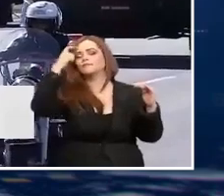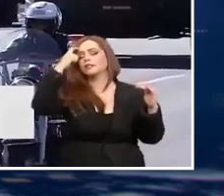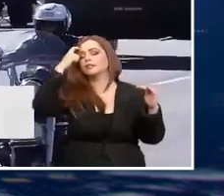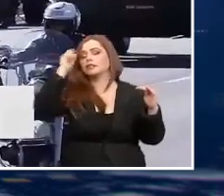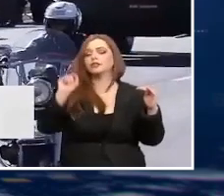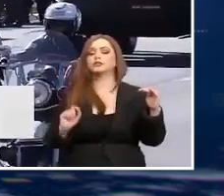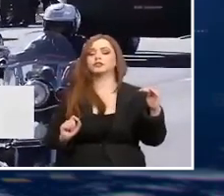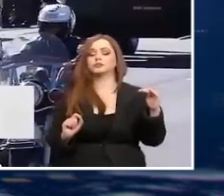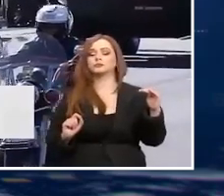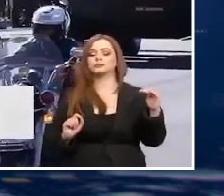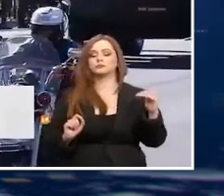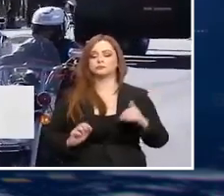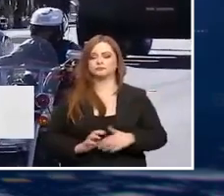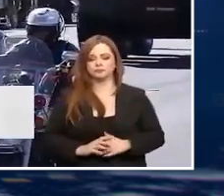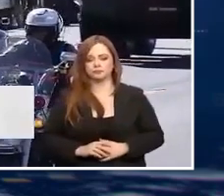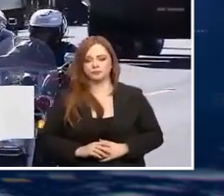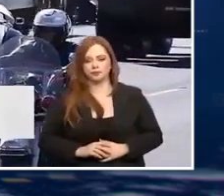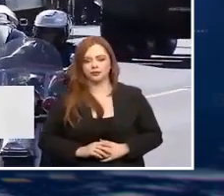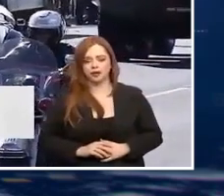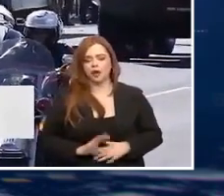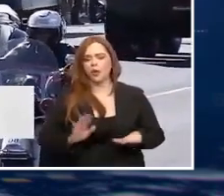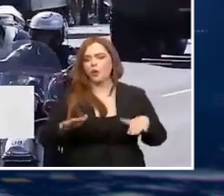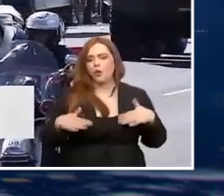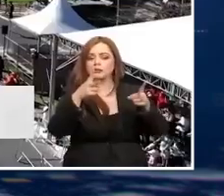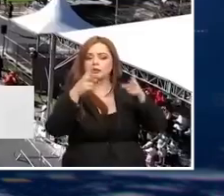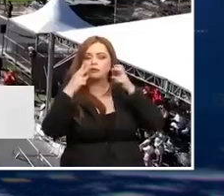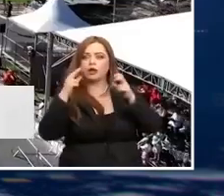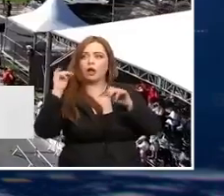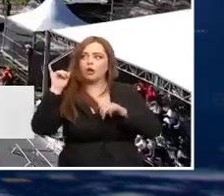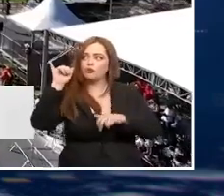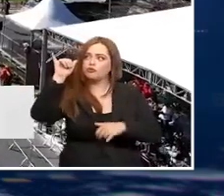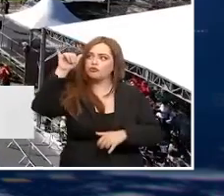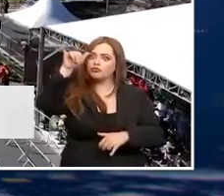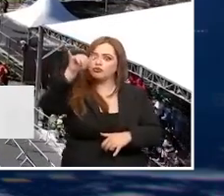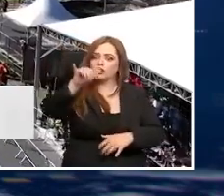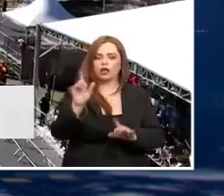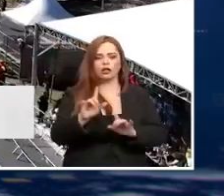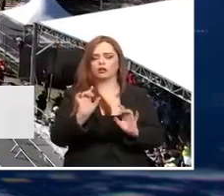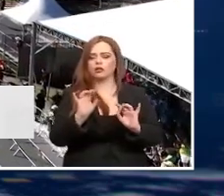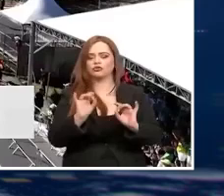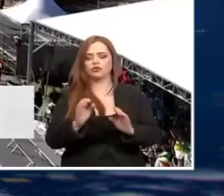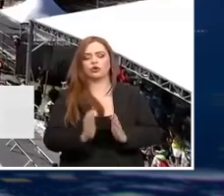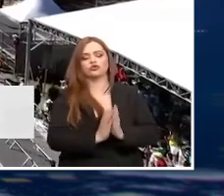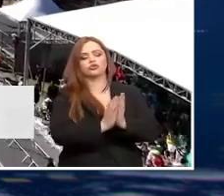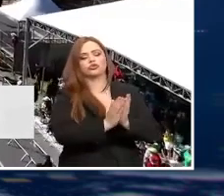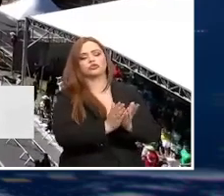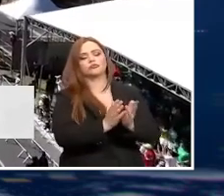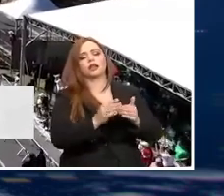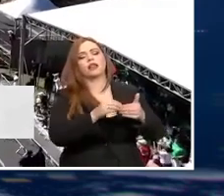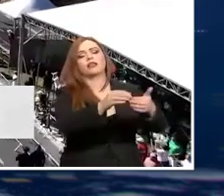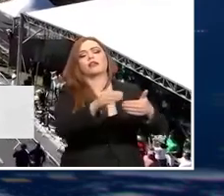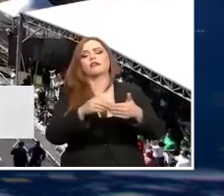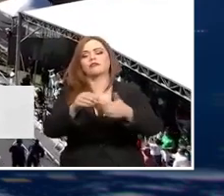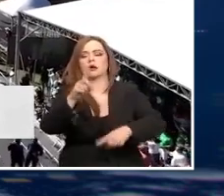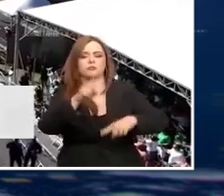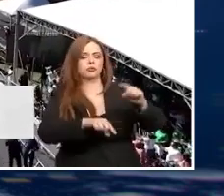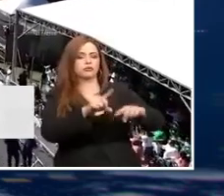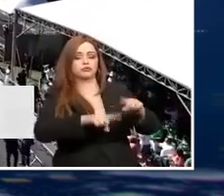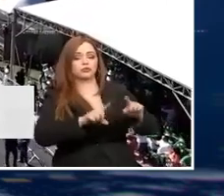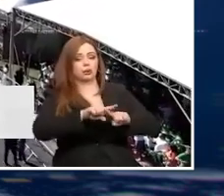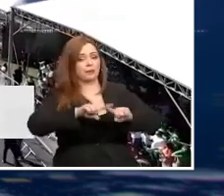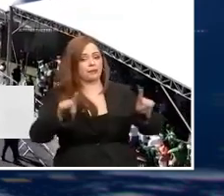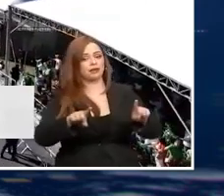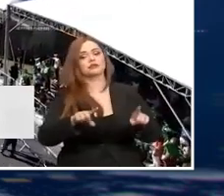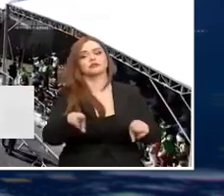tudo. O povo não quis aparecer no evento do Lula. Ela tá certa mesmo. E